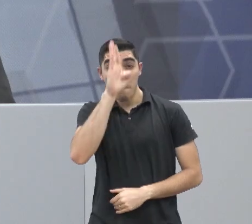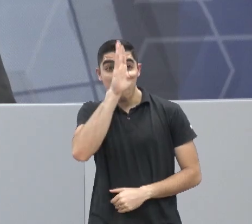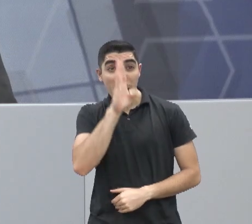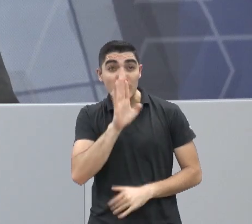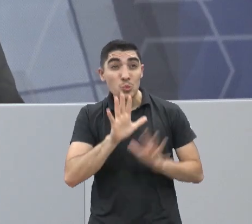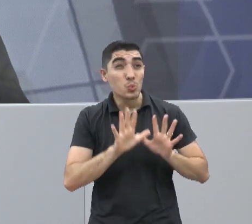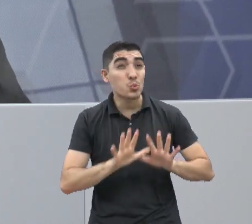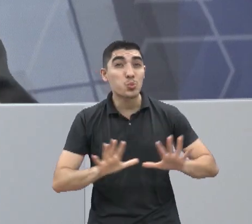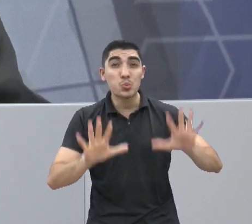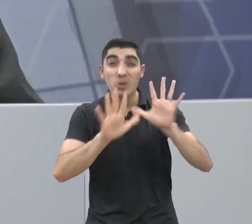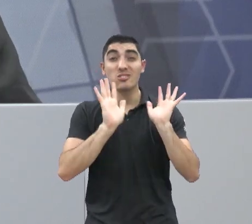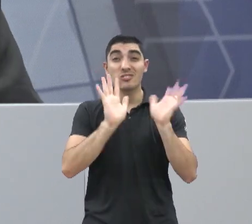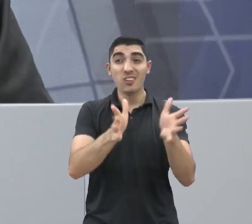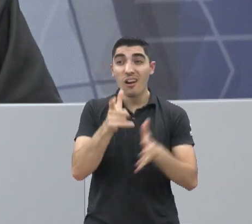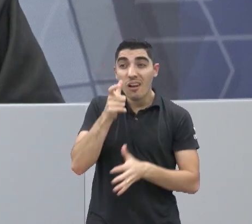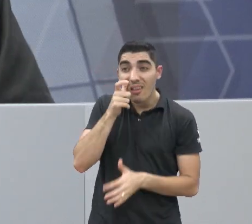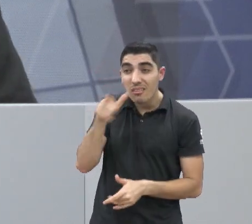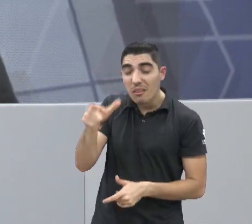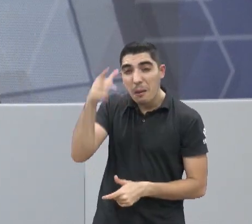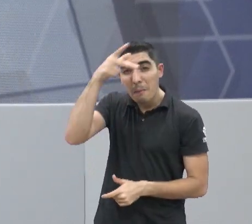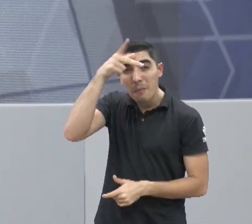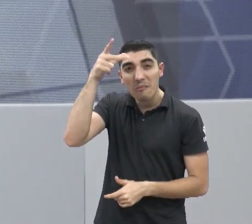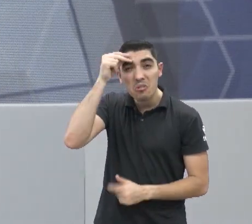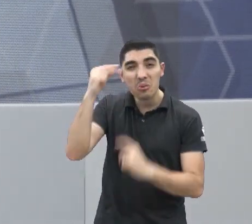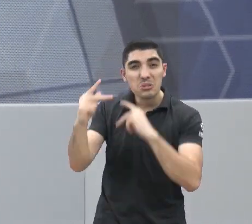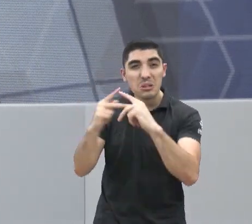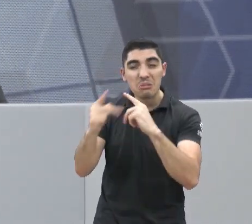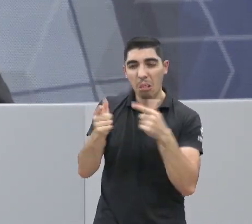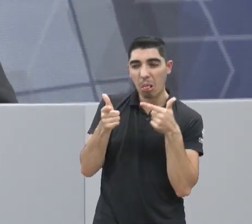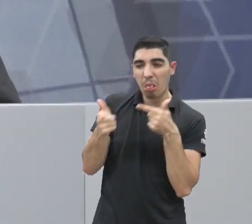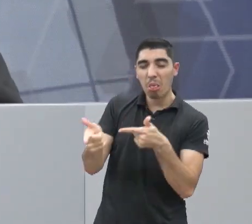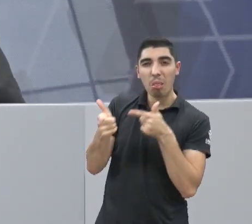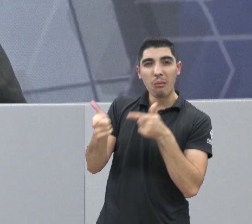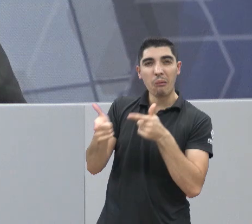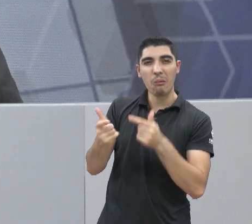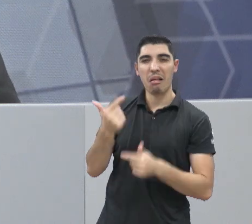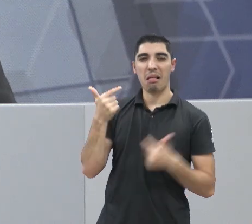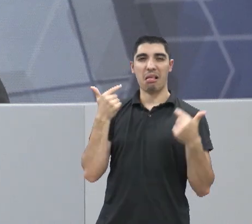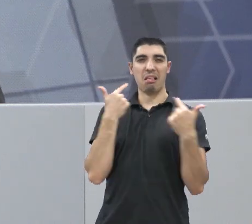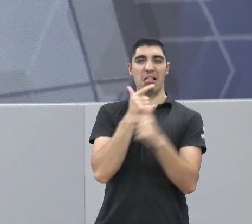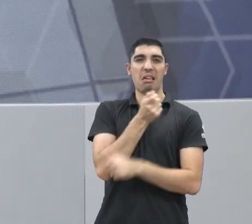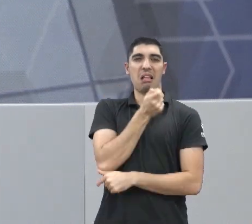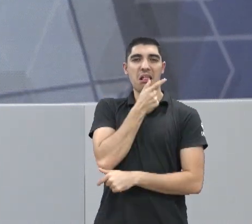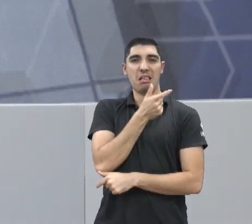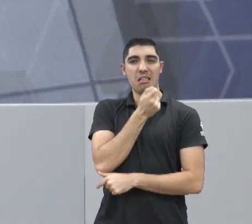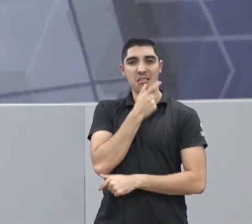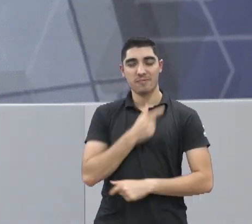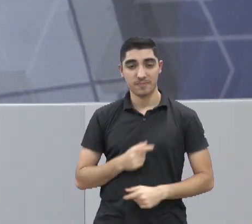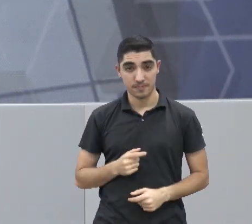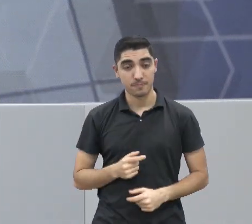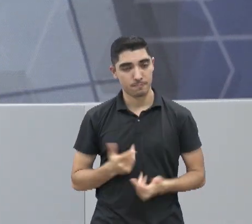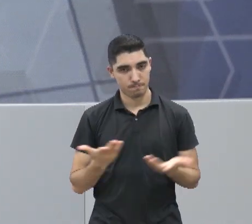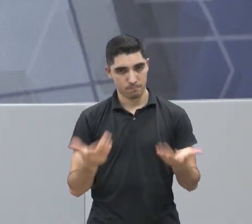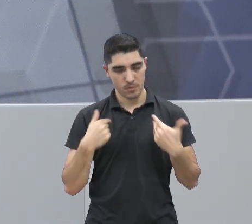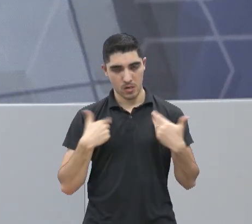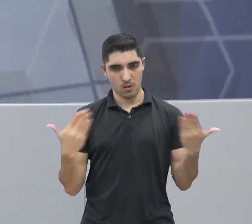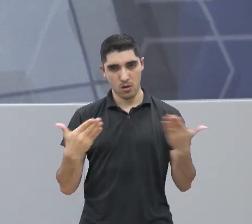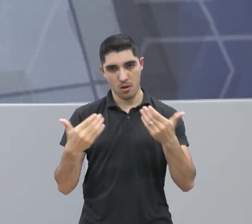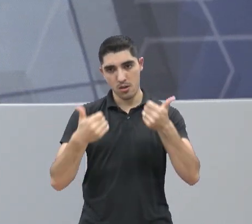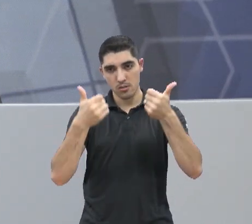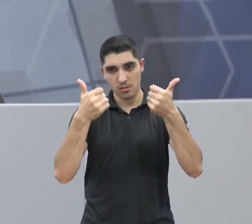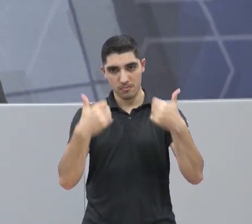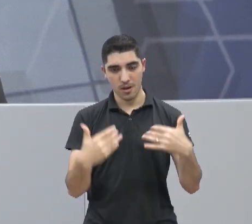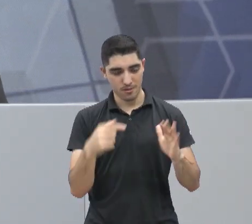José? Mas eu quero falar aqui, né, do projeto protocolado